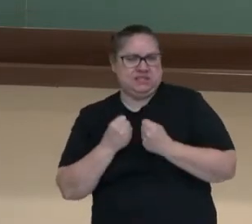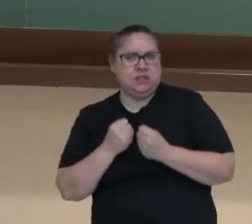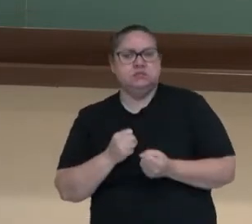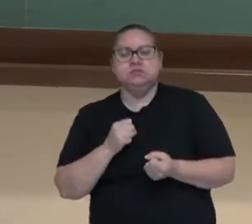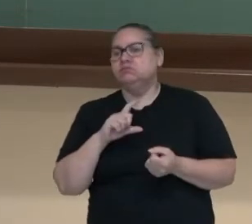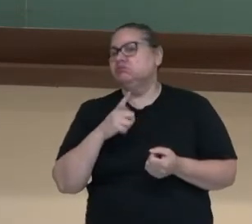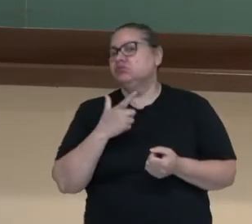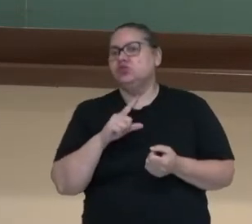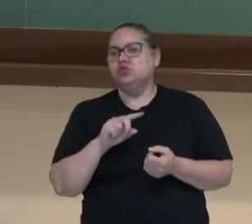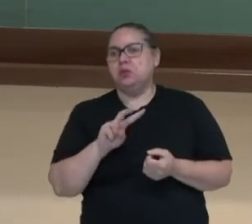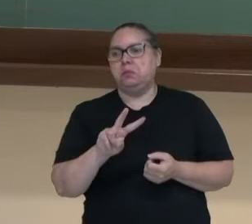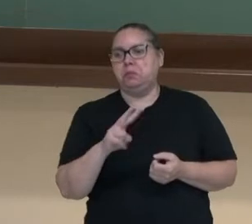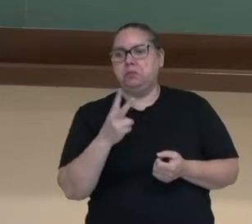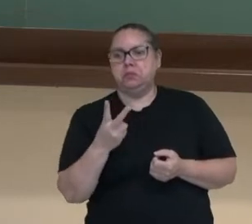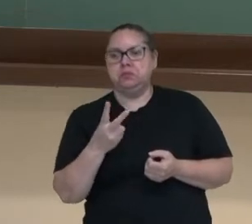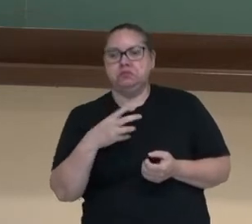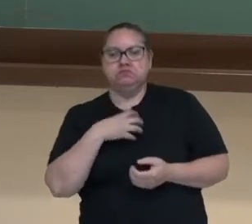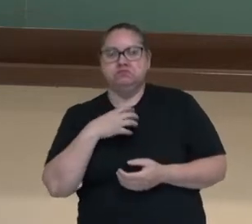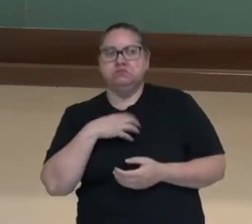havia duplo sentido.